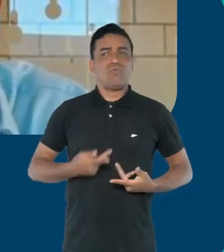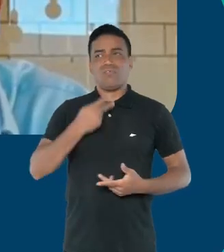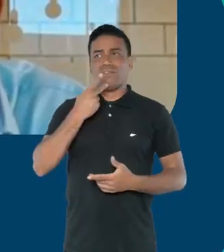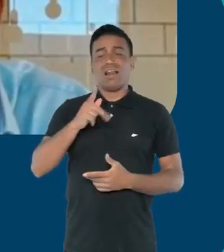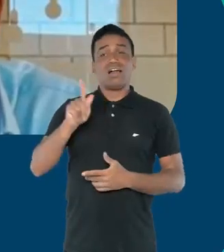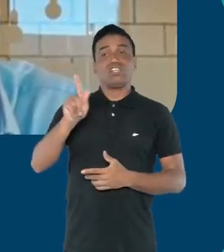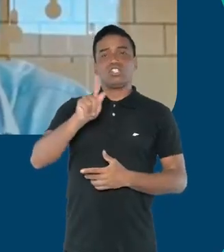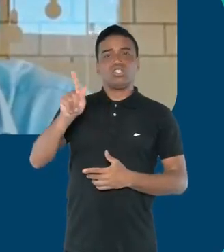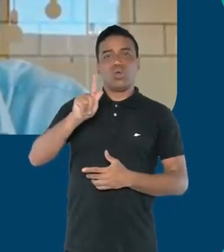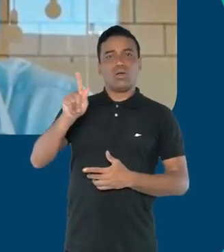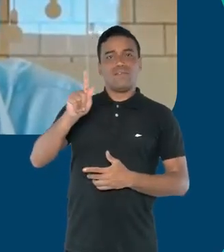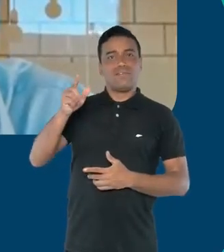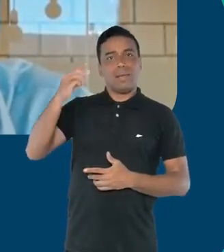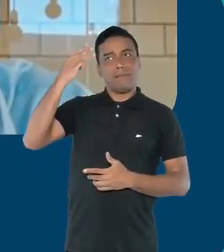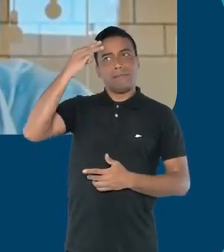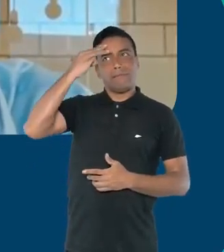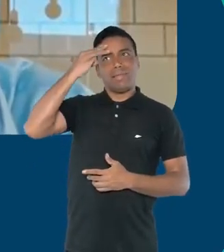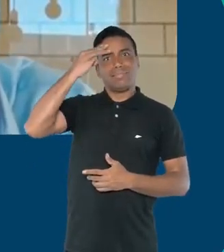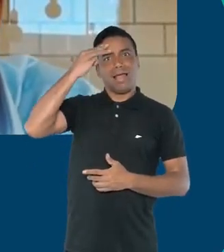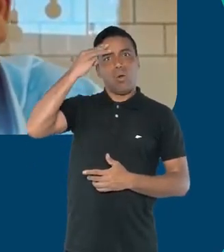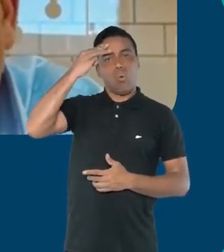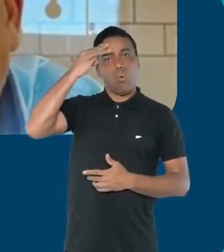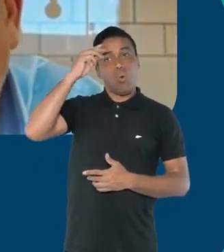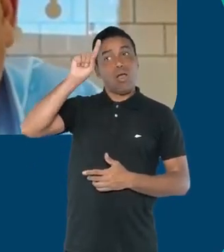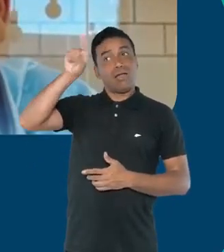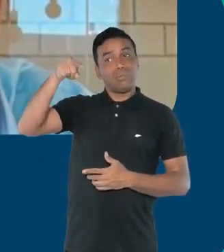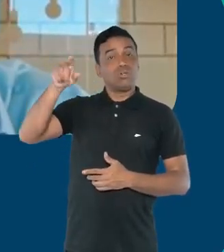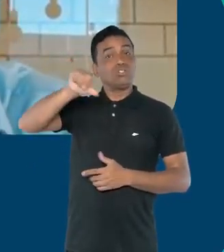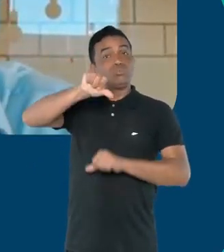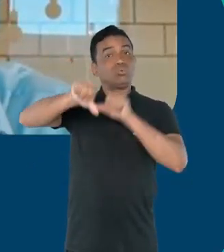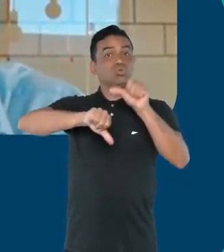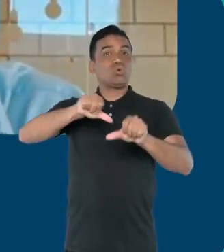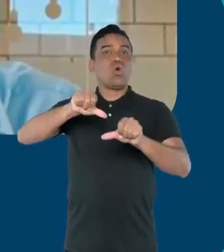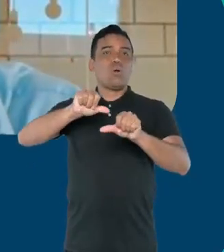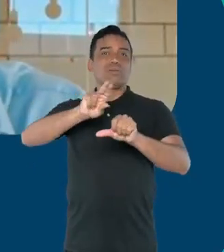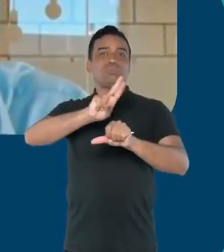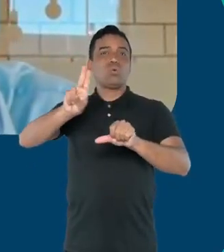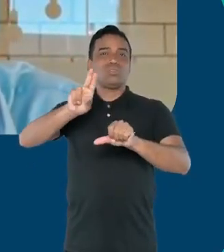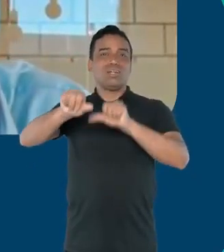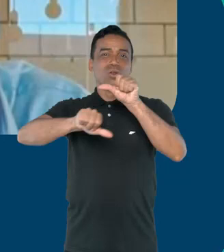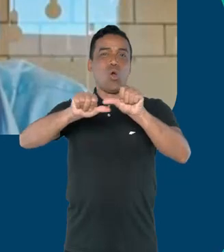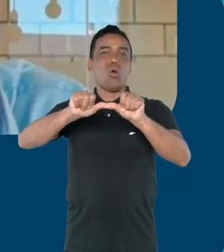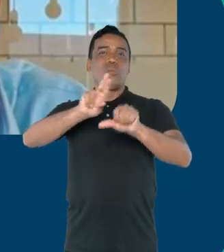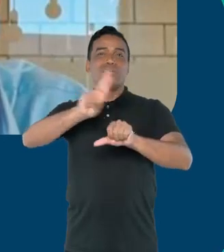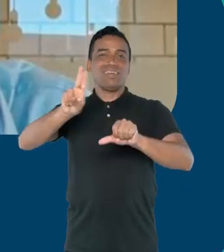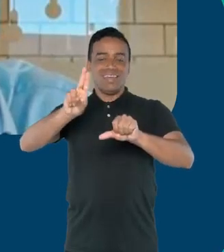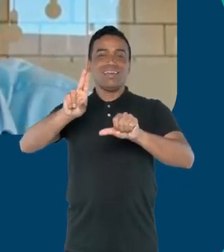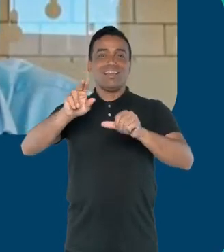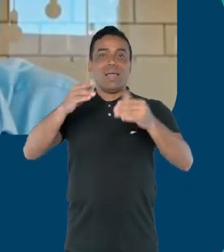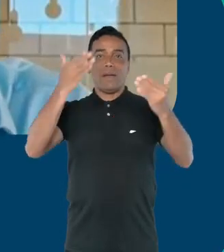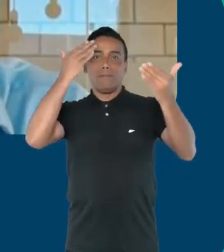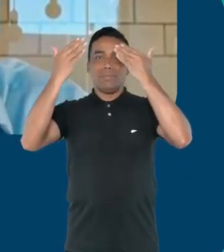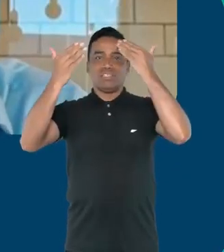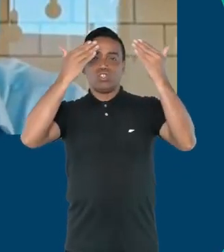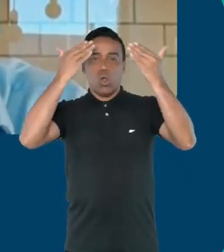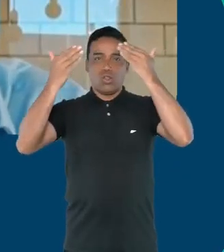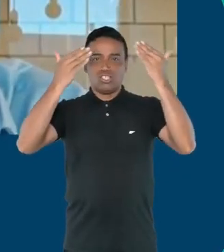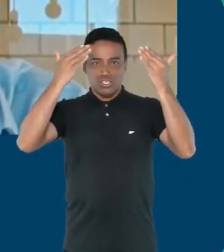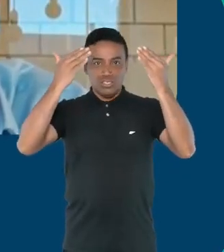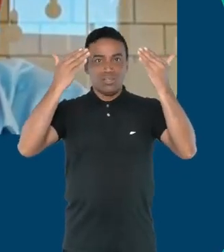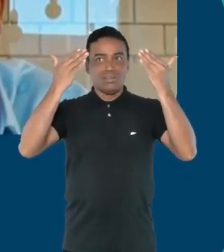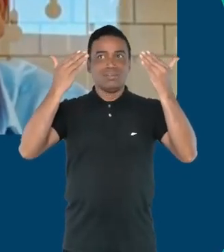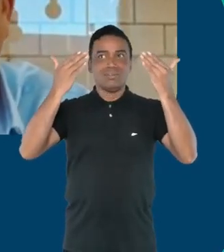geografia mental, né, que mais tarde a gente vai chamar de psicologia, né, mas como é que essa geografia mental, né,